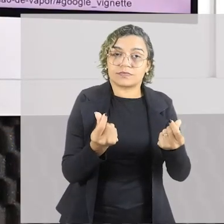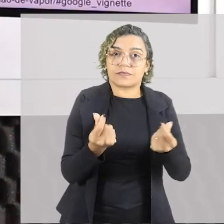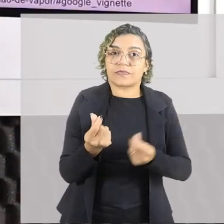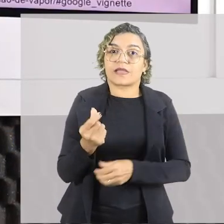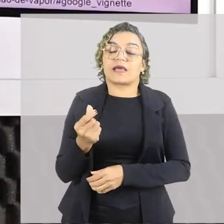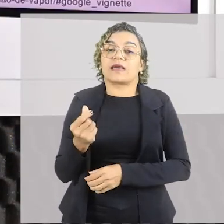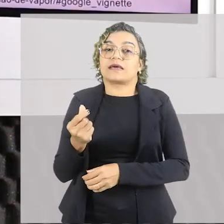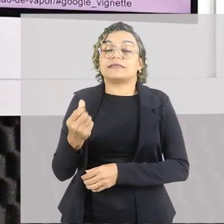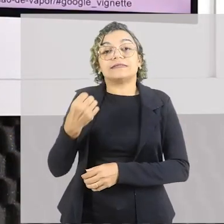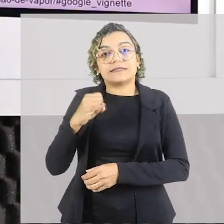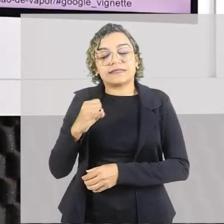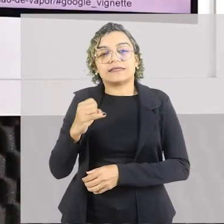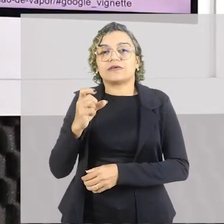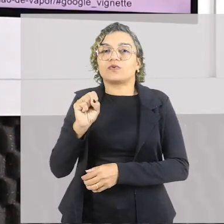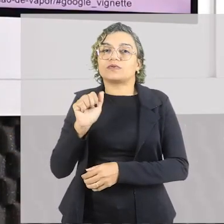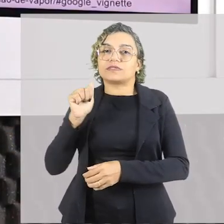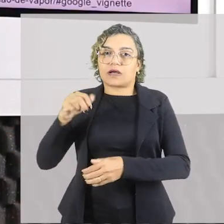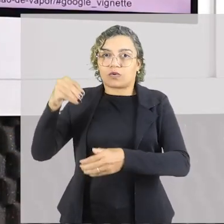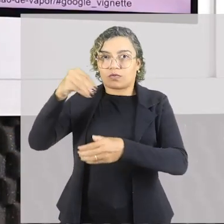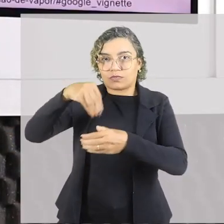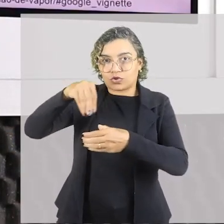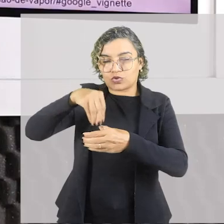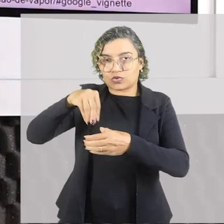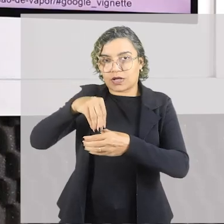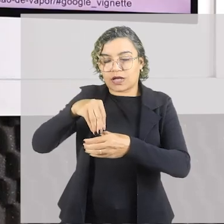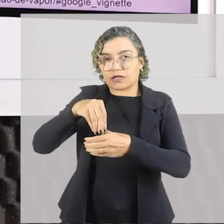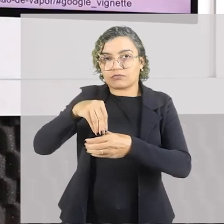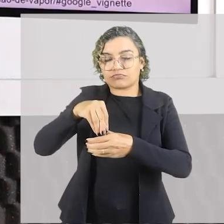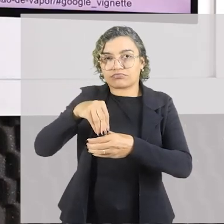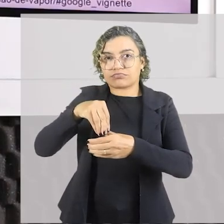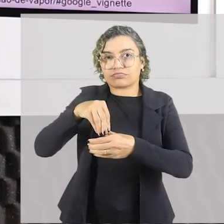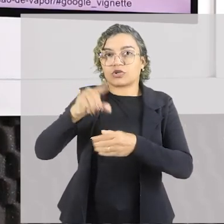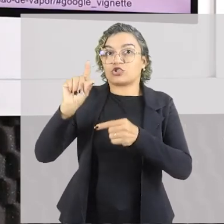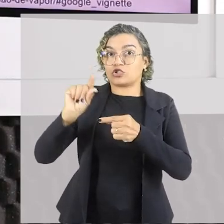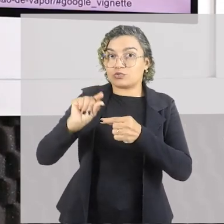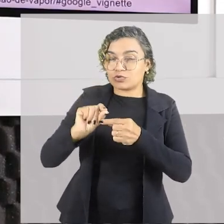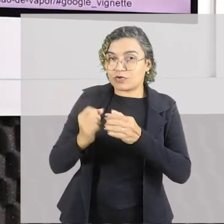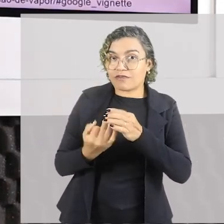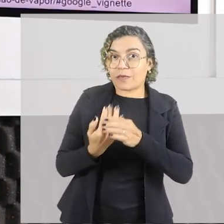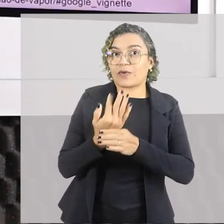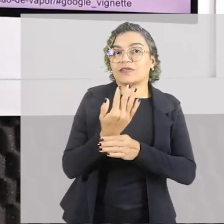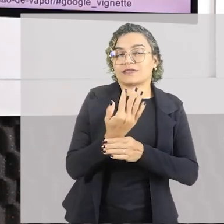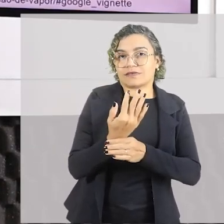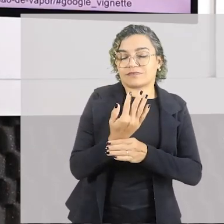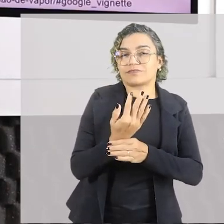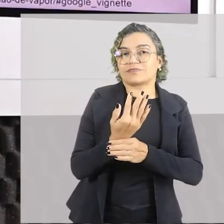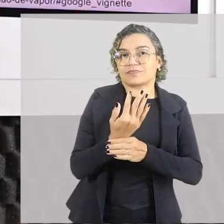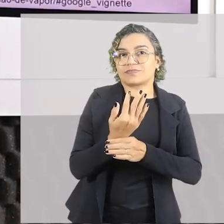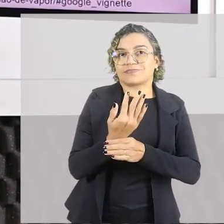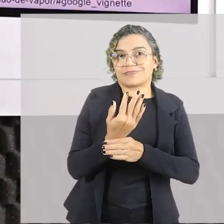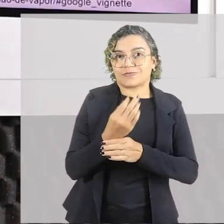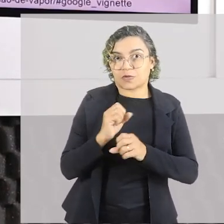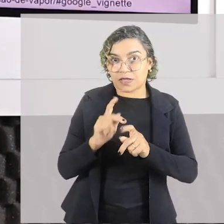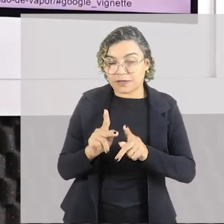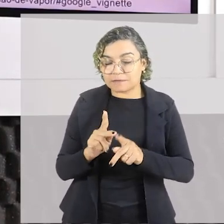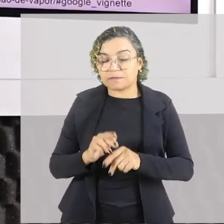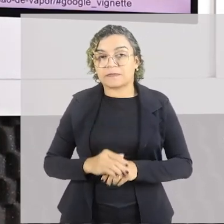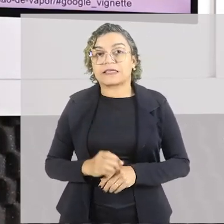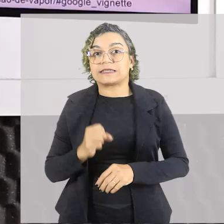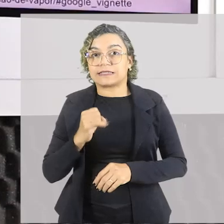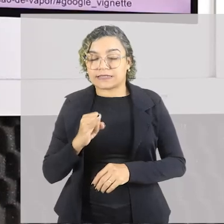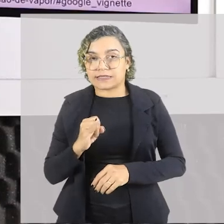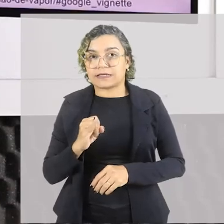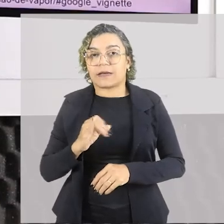menos. Por que, Daniel? O soluto atrapalha a evaporação, dificulta a evaporação. Quanto